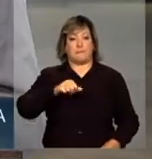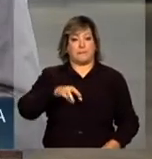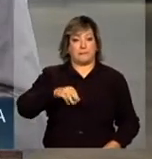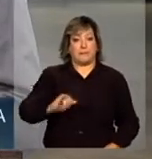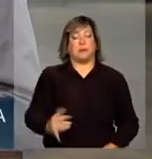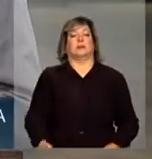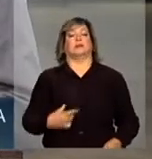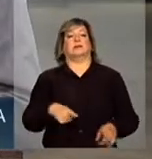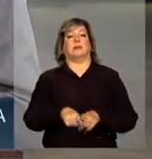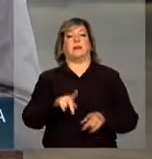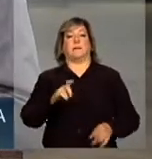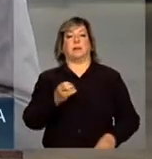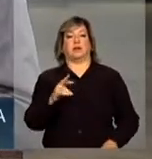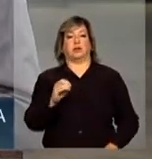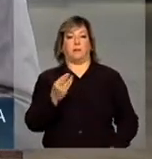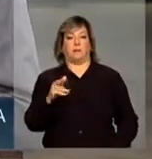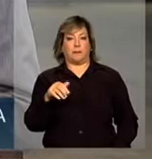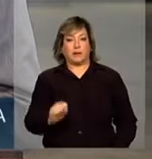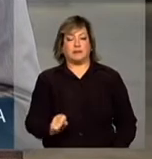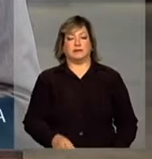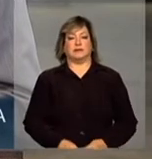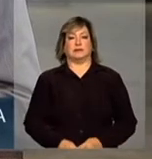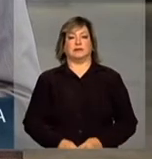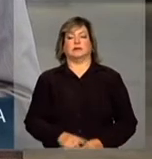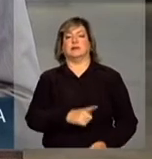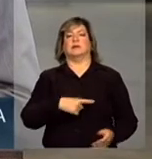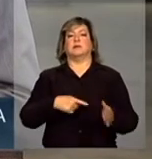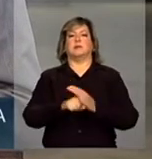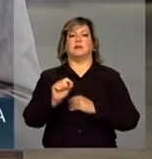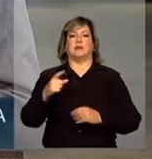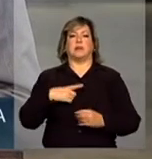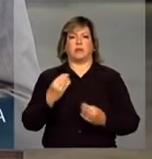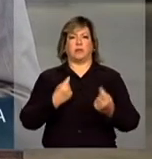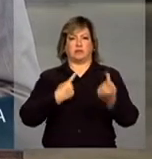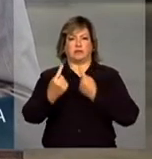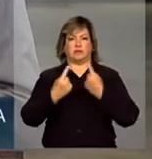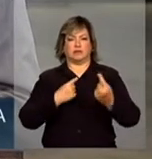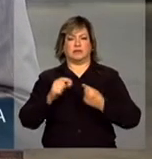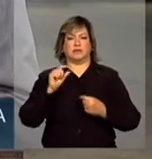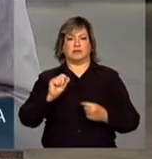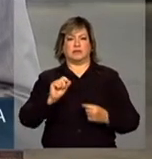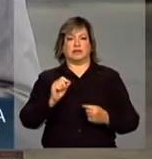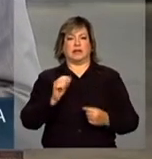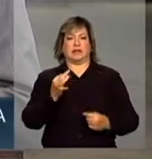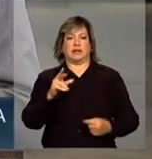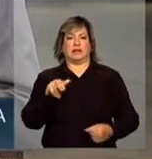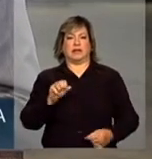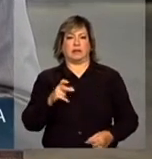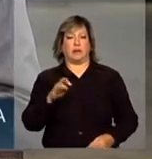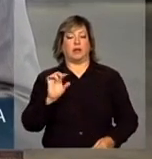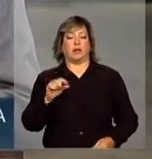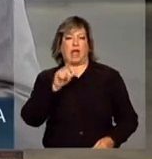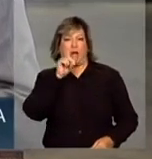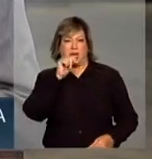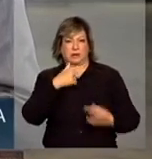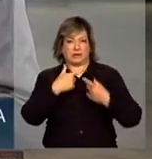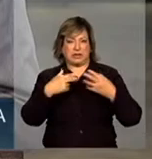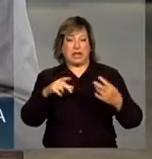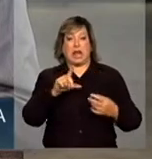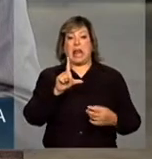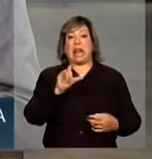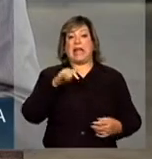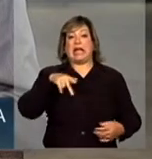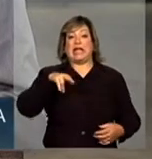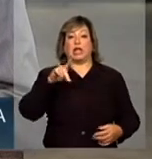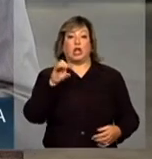Petrobras. Uhum. É porque a gente viu que tem muitos granéis, muitos transportes de líquidos ali, né? Exatamente. Só. Então, por isso que ficou Ipiranga, assim.